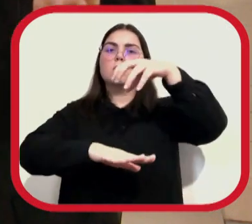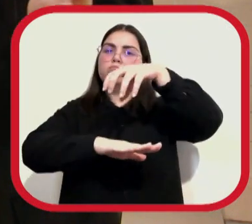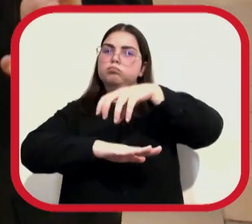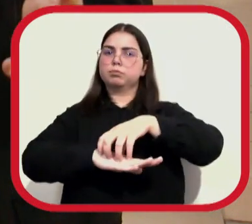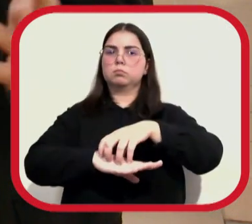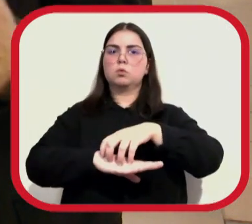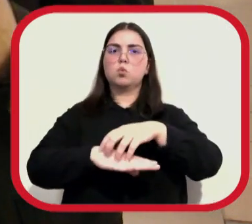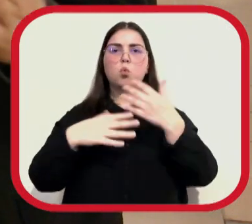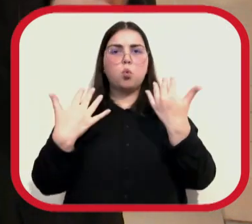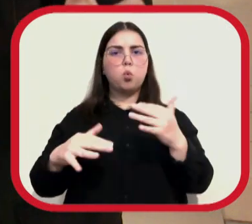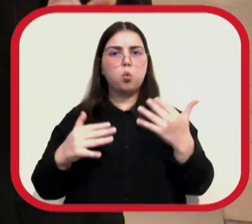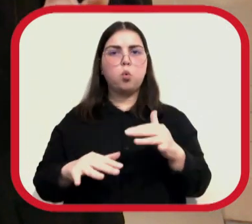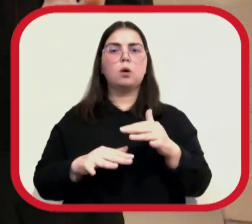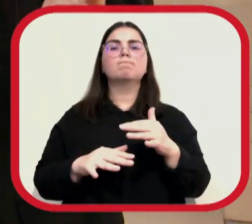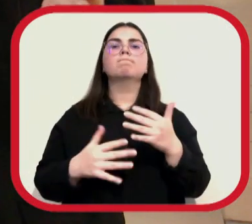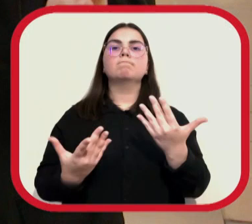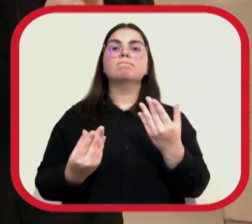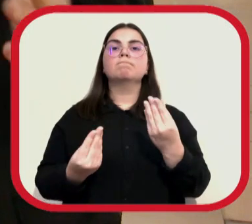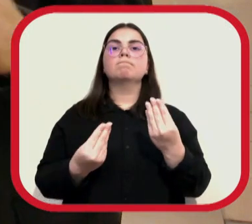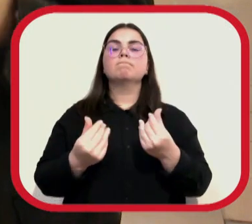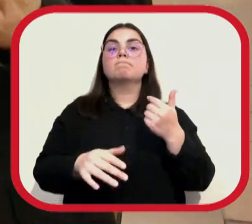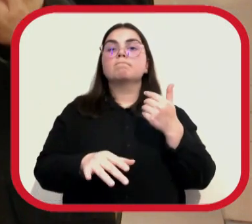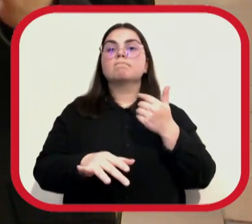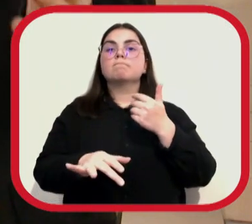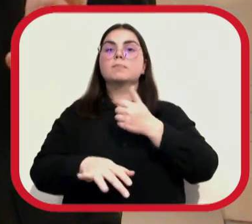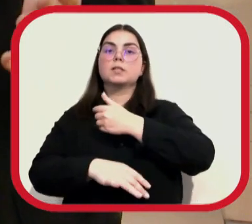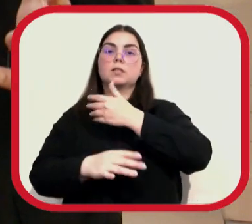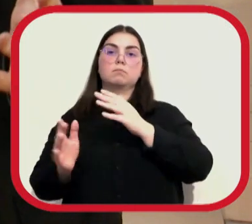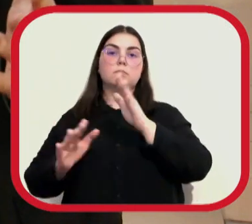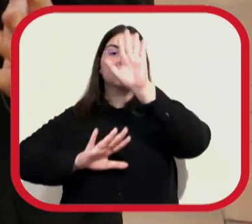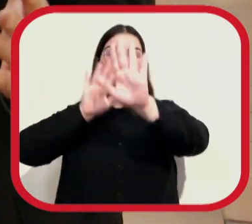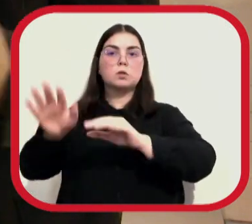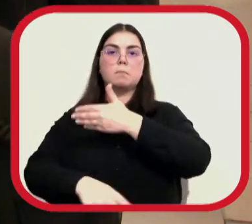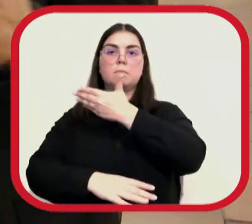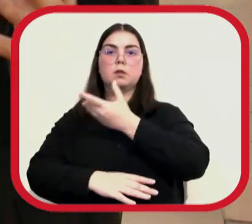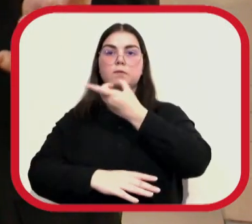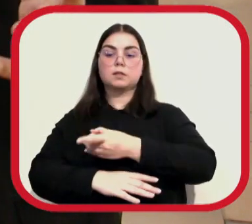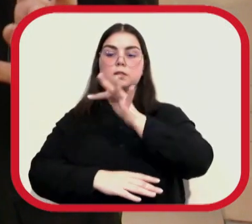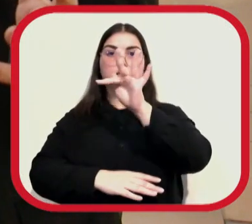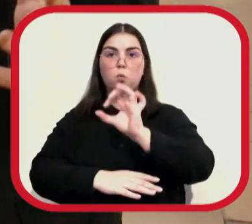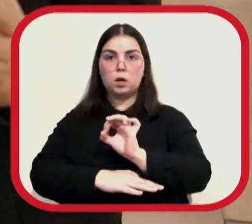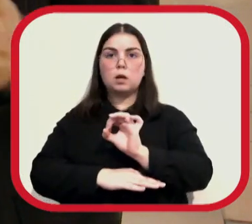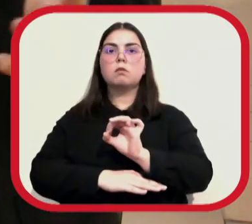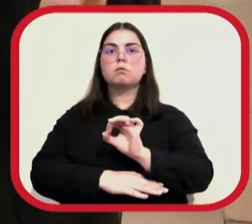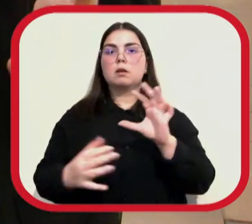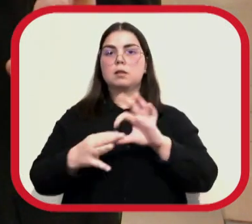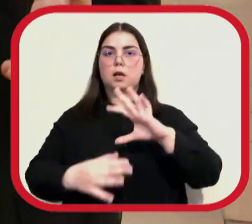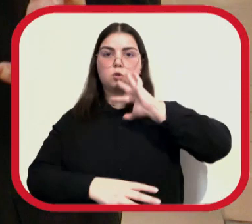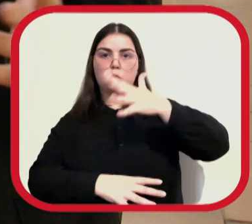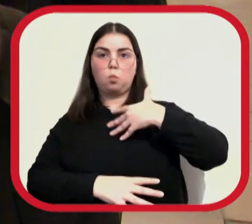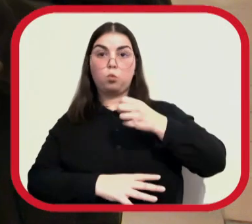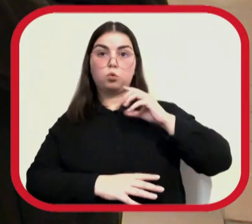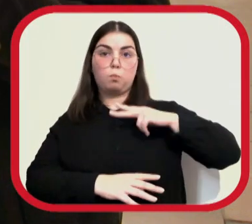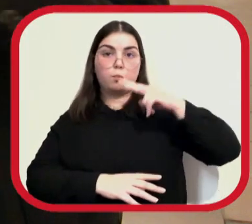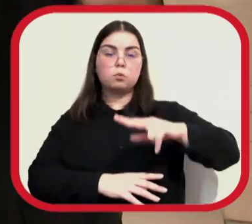dos edifícios, um dos poucos edifícios que restou da exposição de 1940, da exposição do mundo